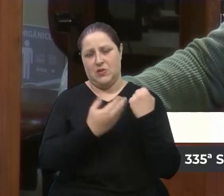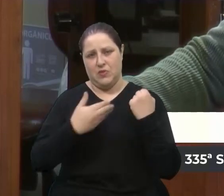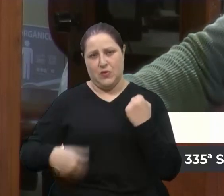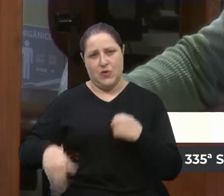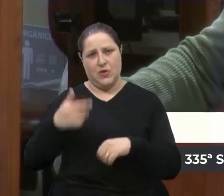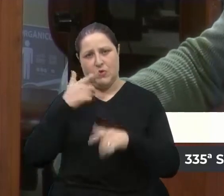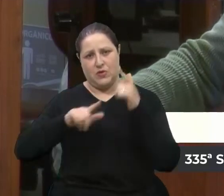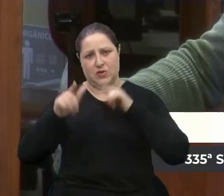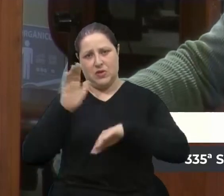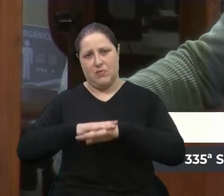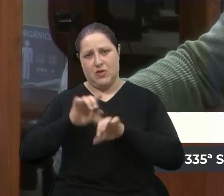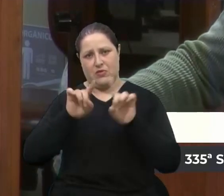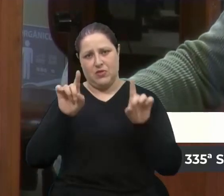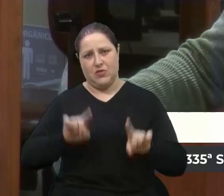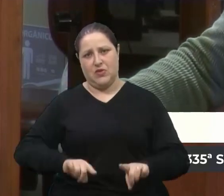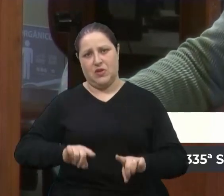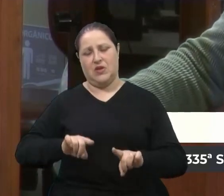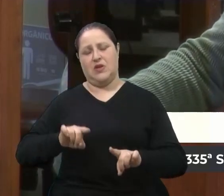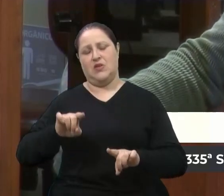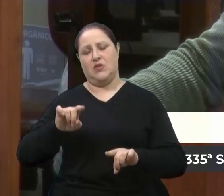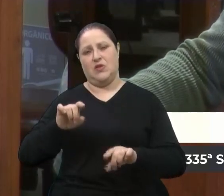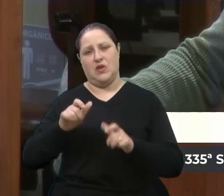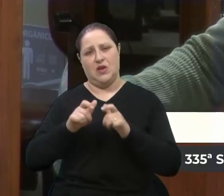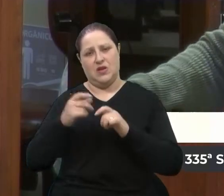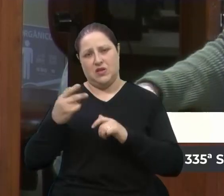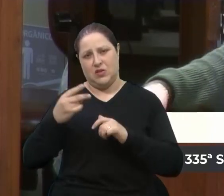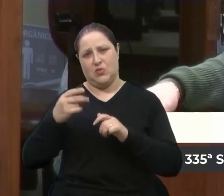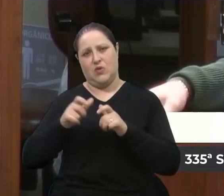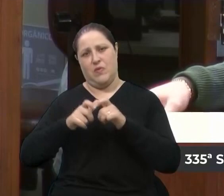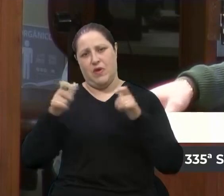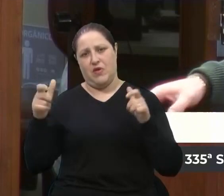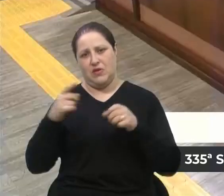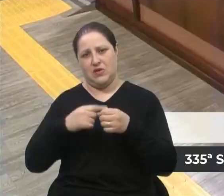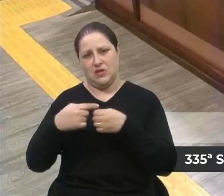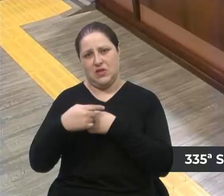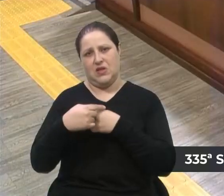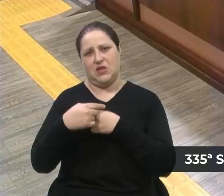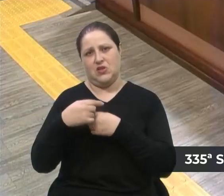primeira do interior do Estado. Seria isso, presidente. Obrigado. Obrigado.